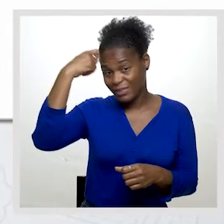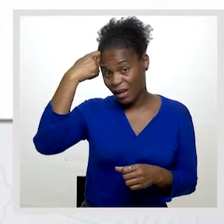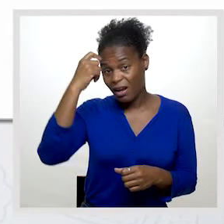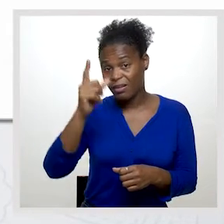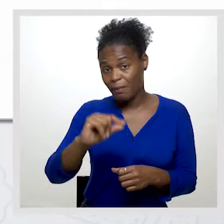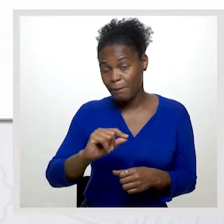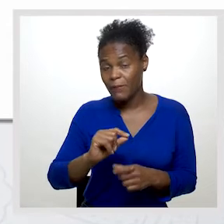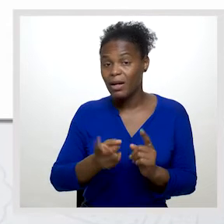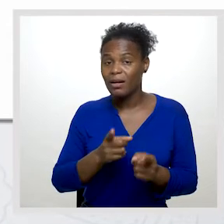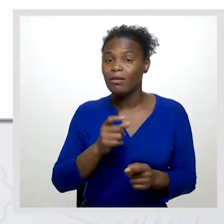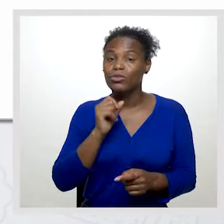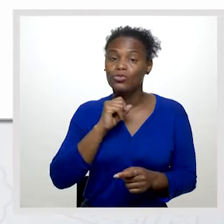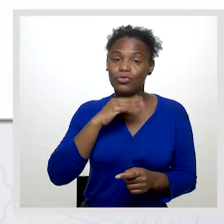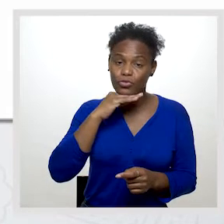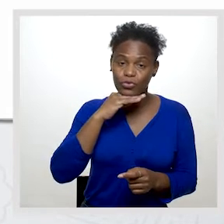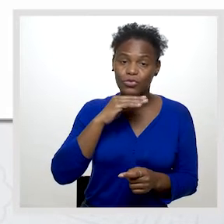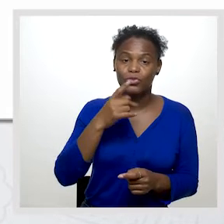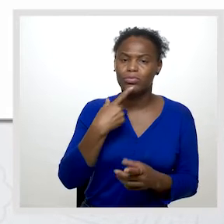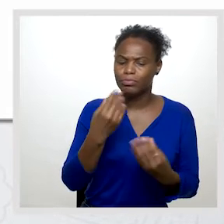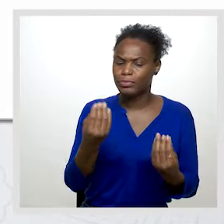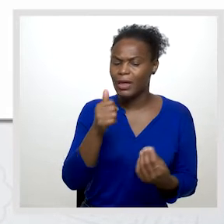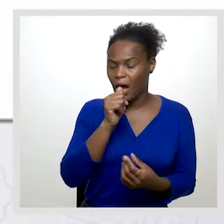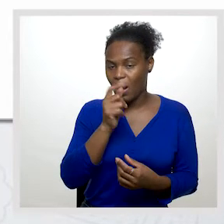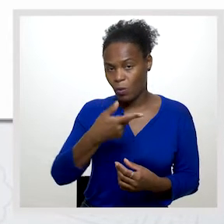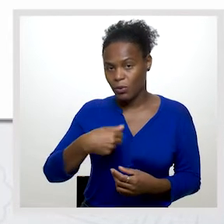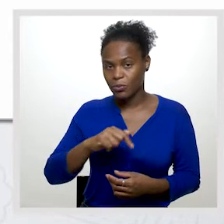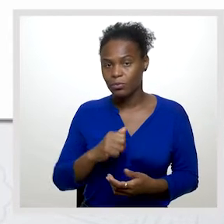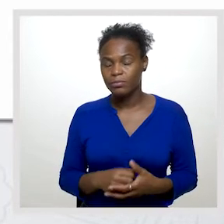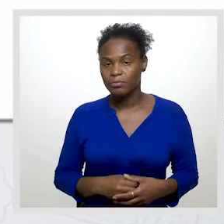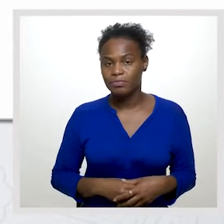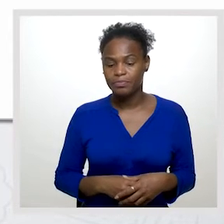prejudicial também que polui de que maneira a nossa água.